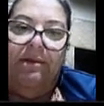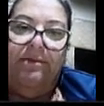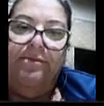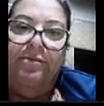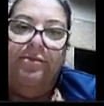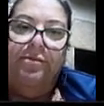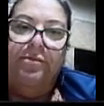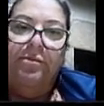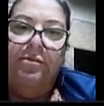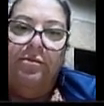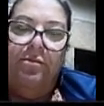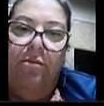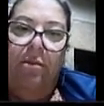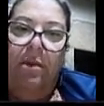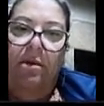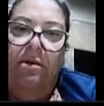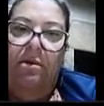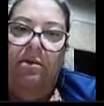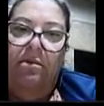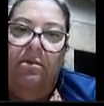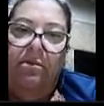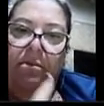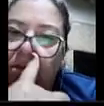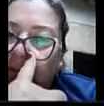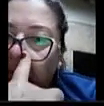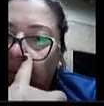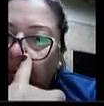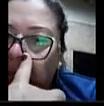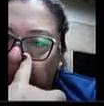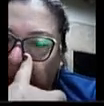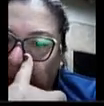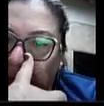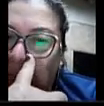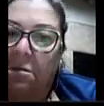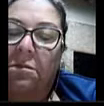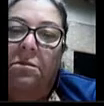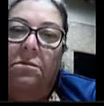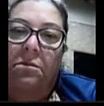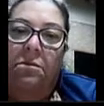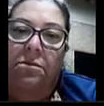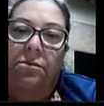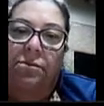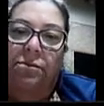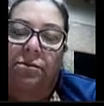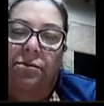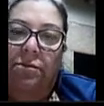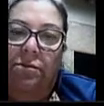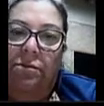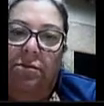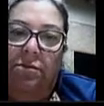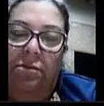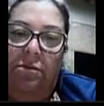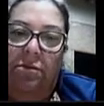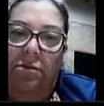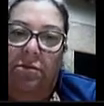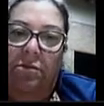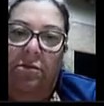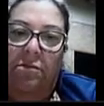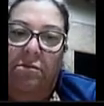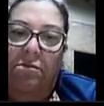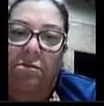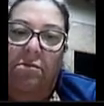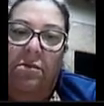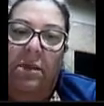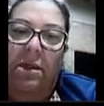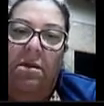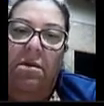dois livros que são de histórias infantis, que acho que são legais para trabalhar com crianças que têm dislexia e com colegas de sala, para